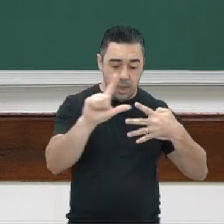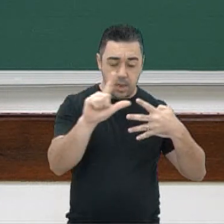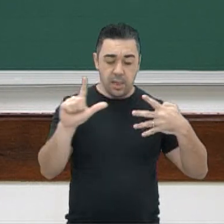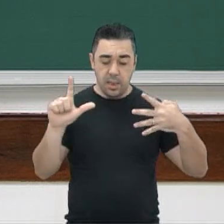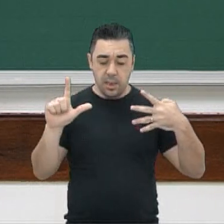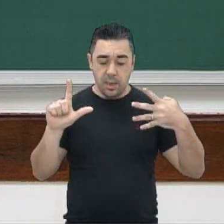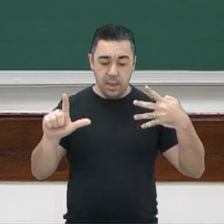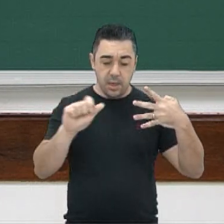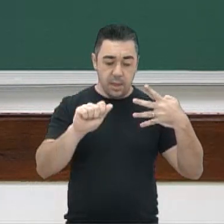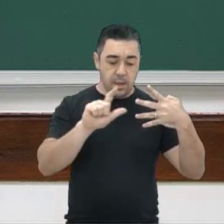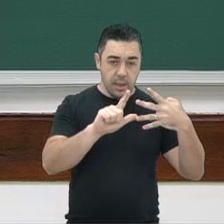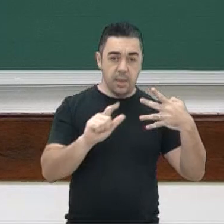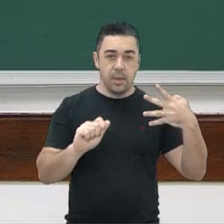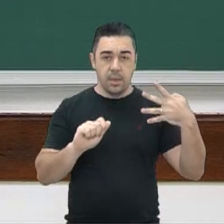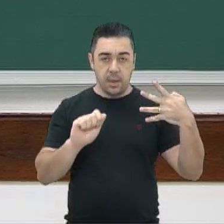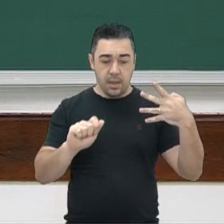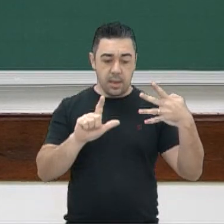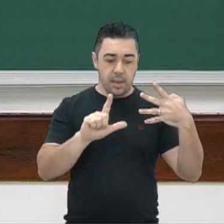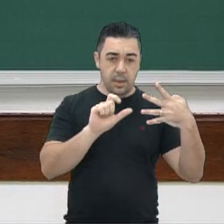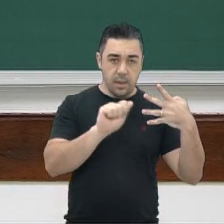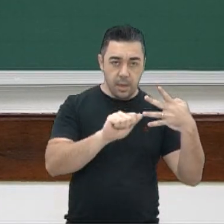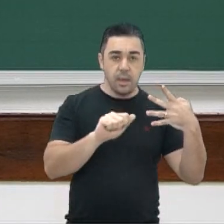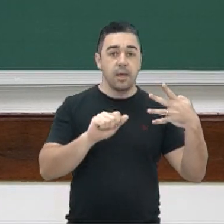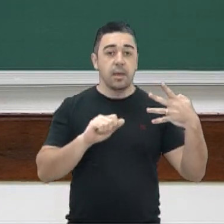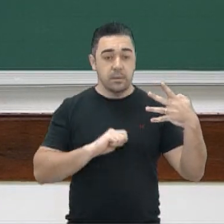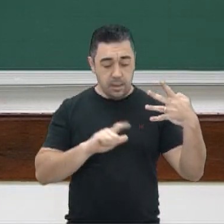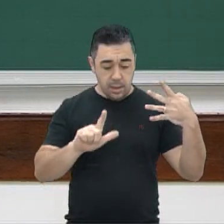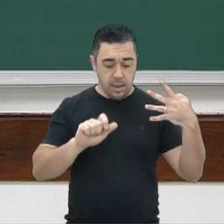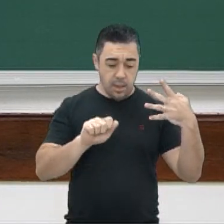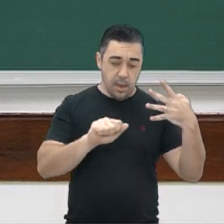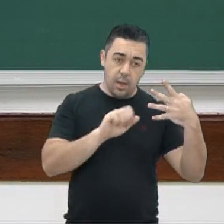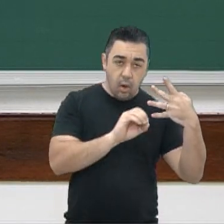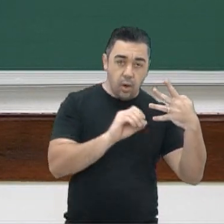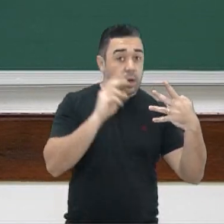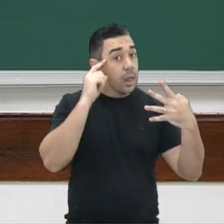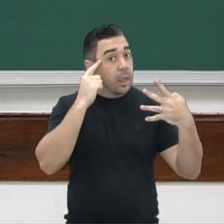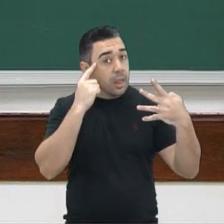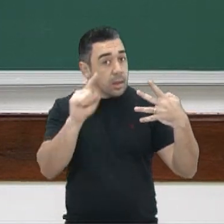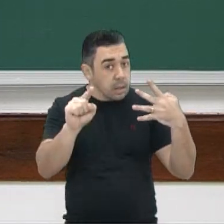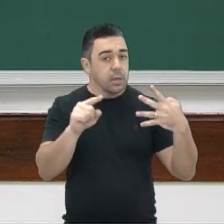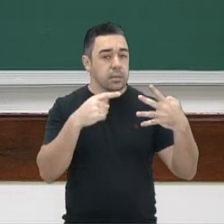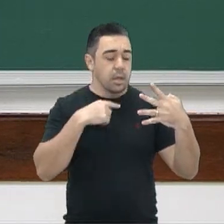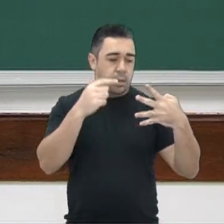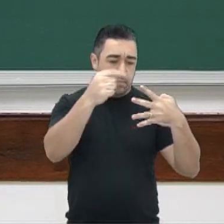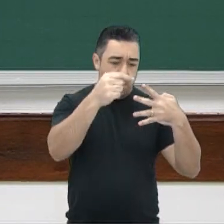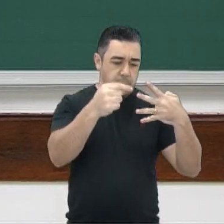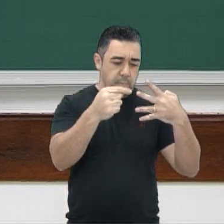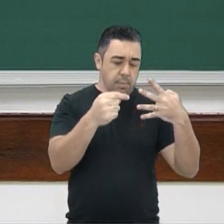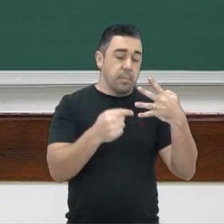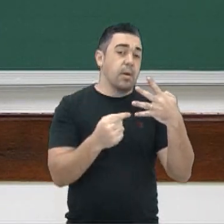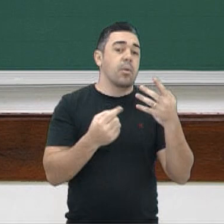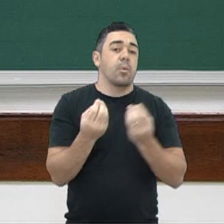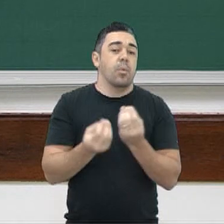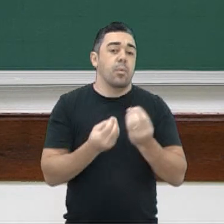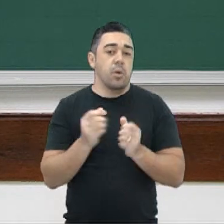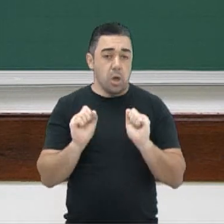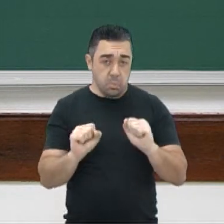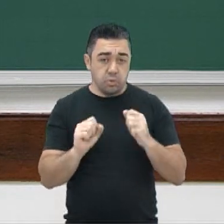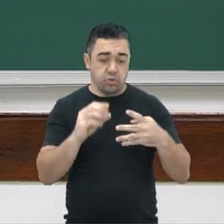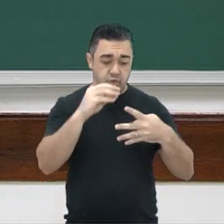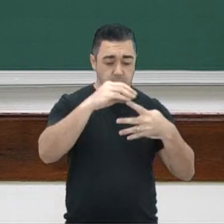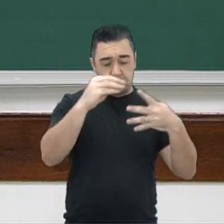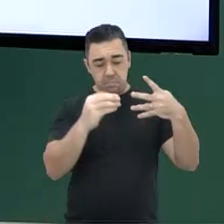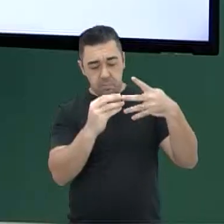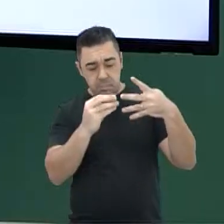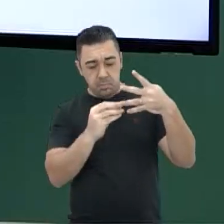São 4 casos de congruência de semelhança de triângulo, então eu preciso cuidar dessa ordem. Eu poderia ter colocado aqui